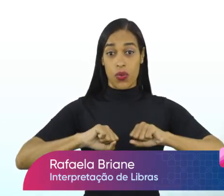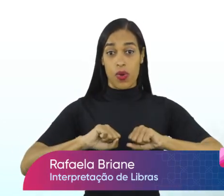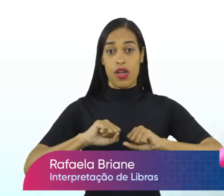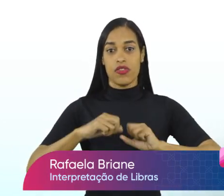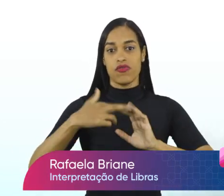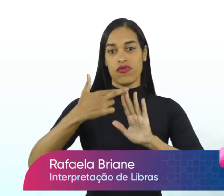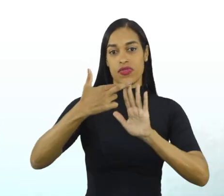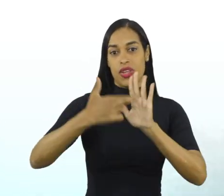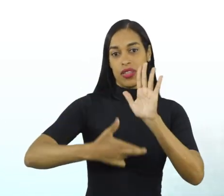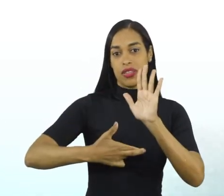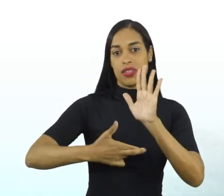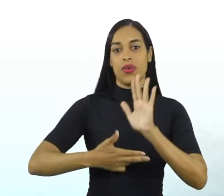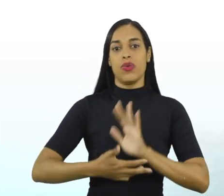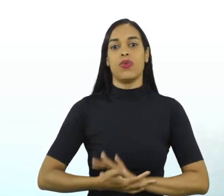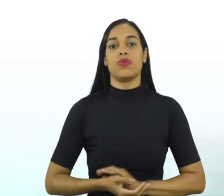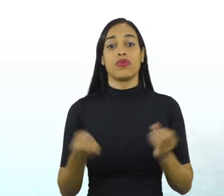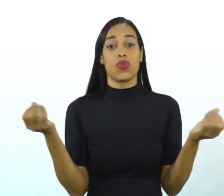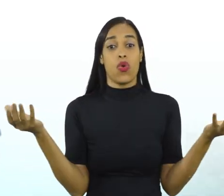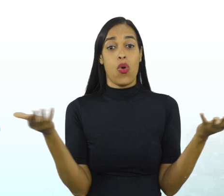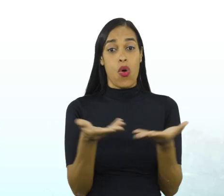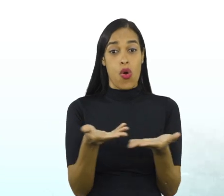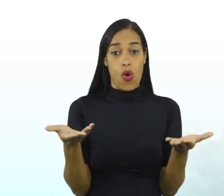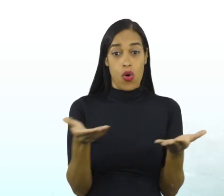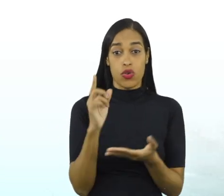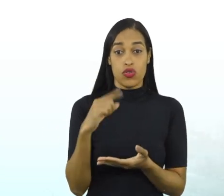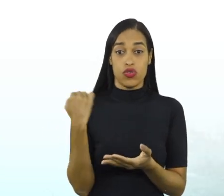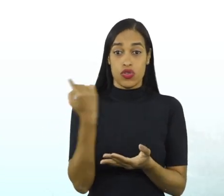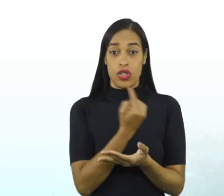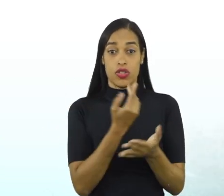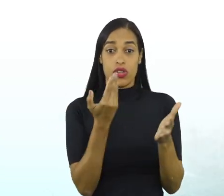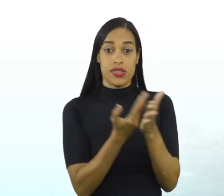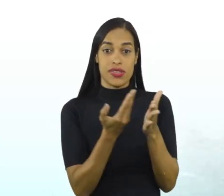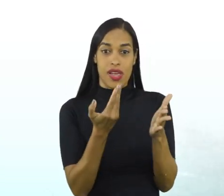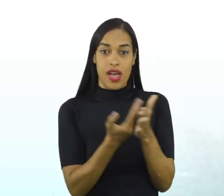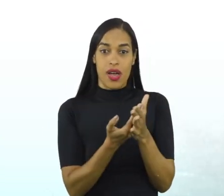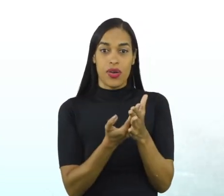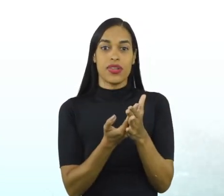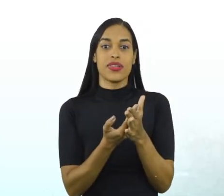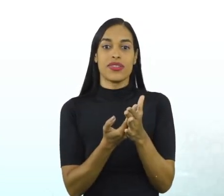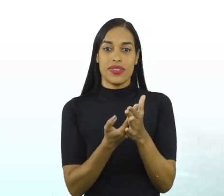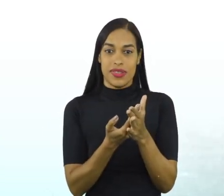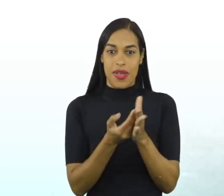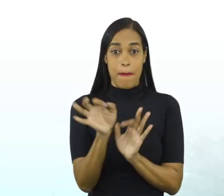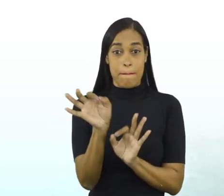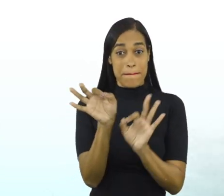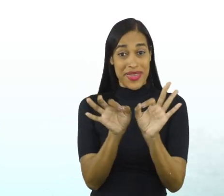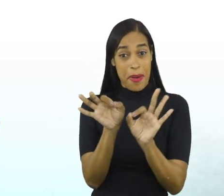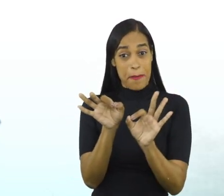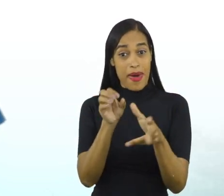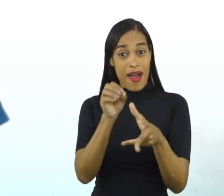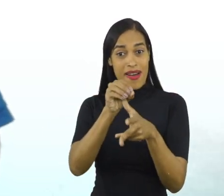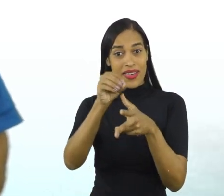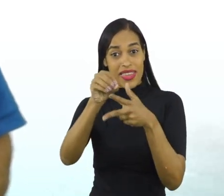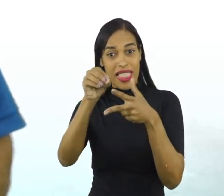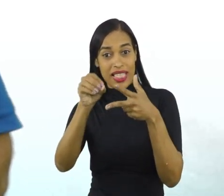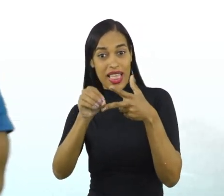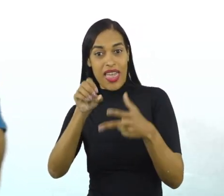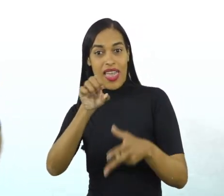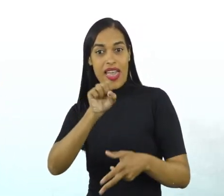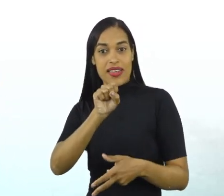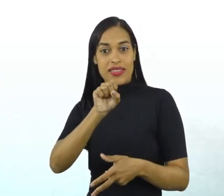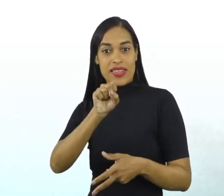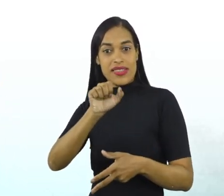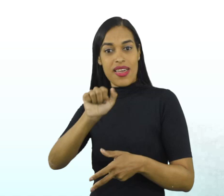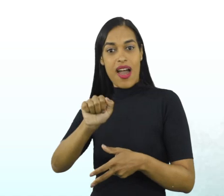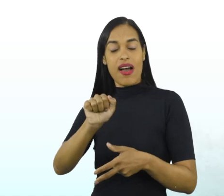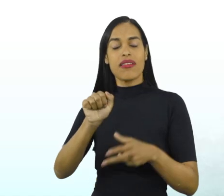redação. Hoje, a nossa aula, Prepara Enem, SSA, a gente